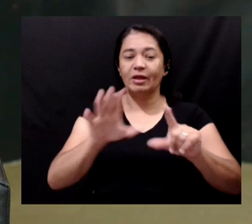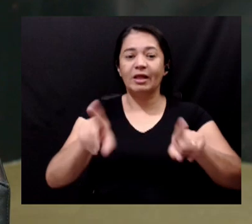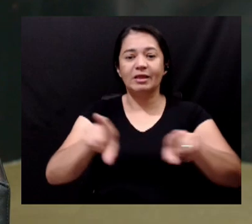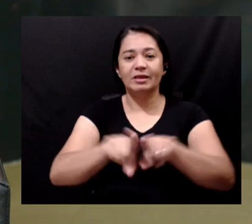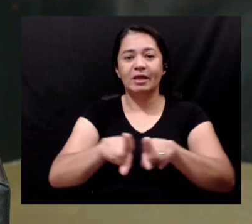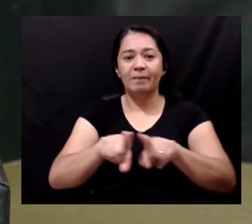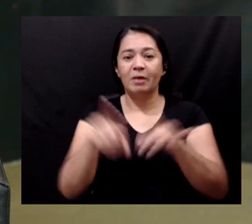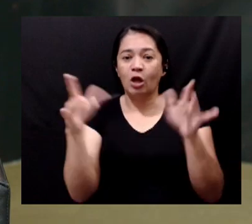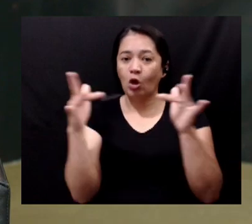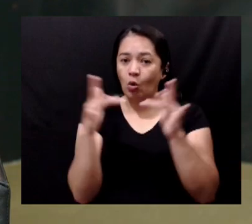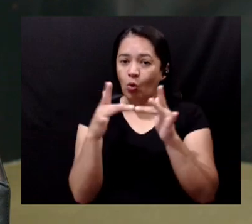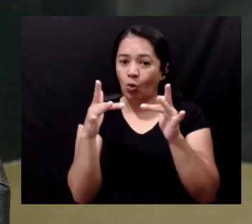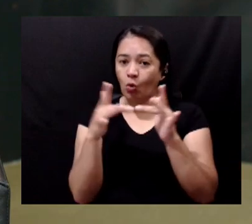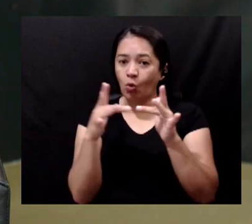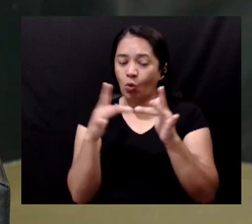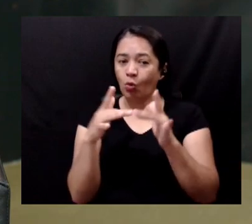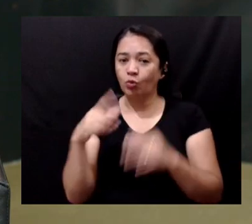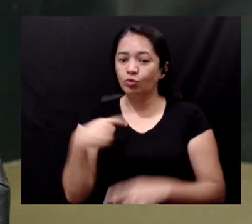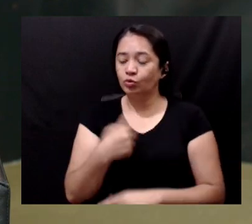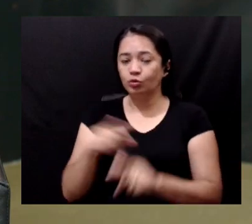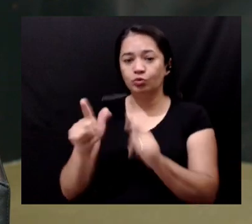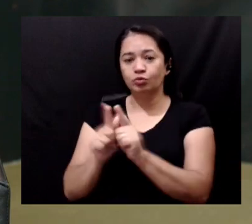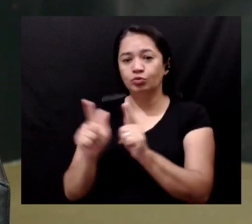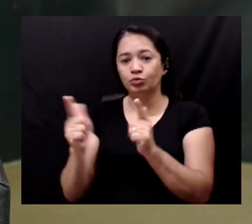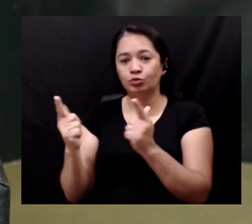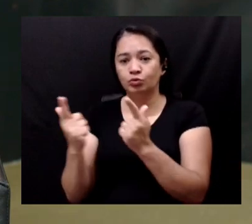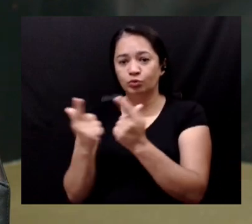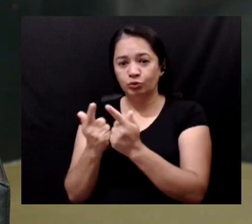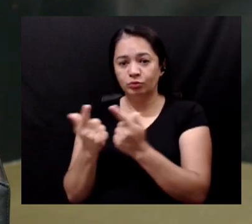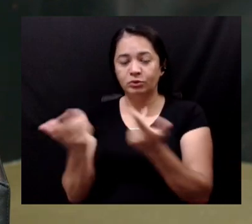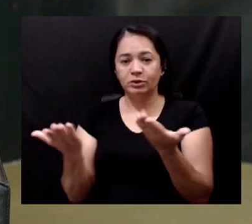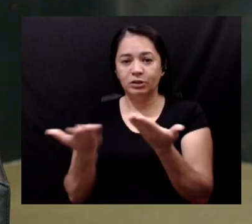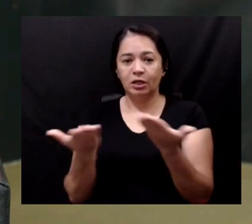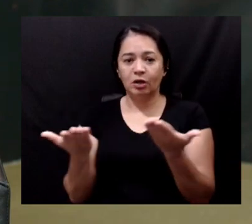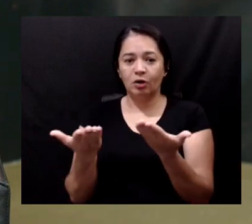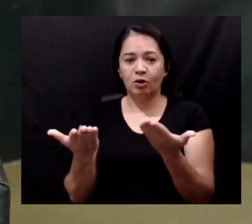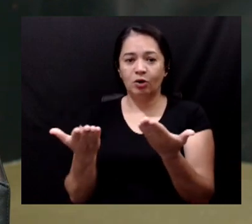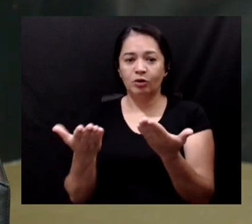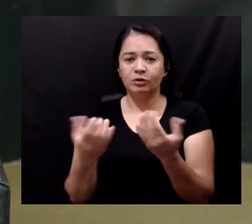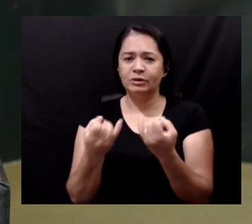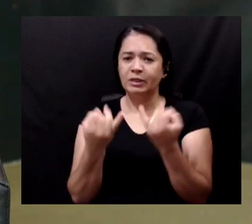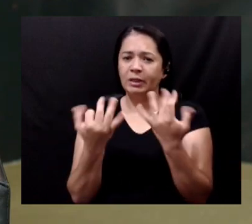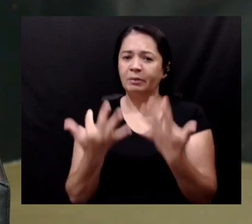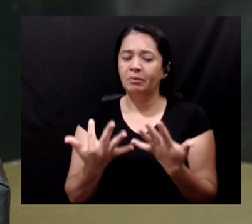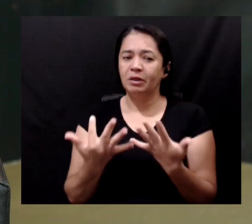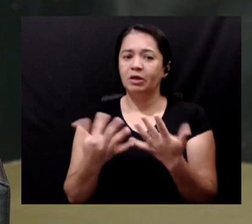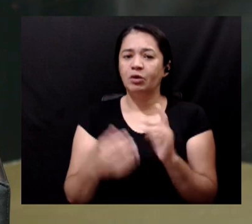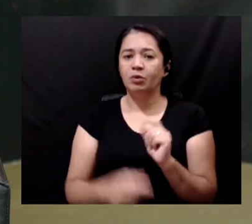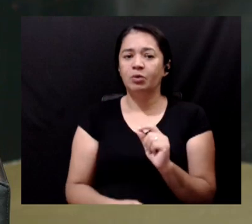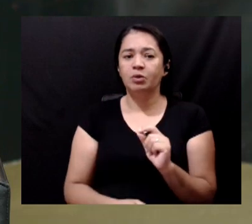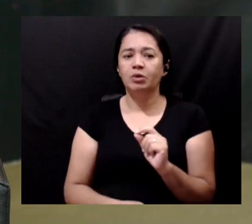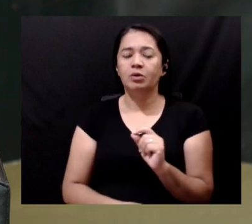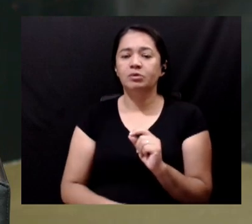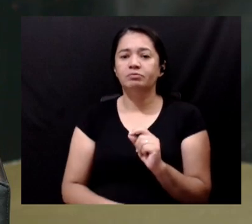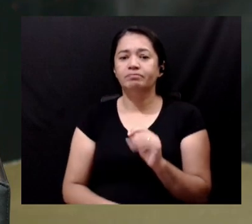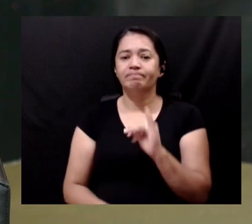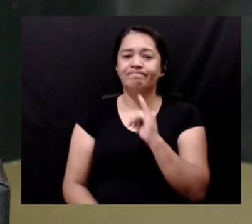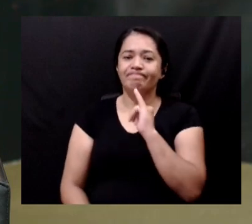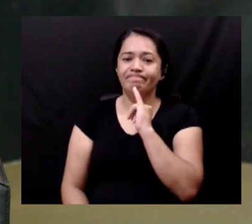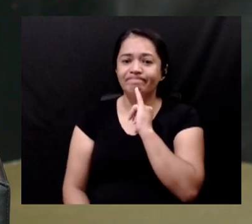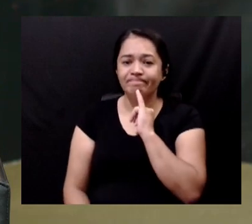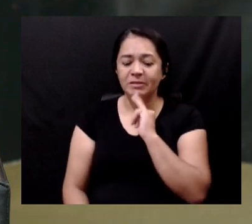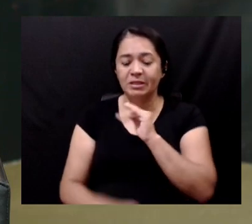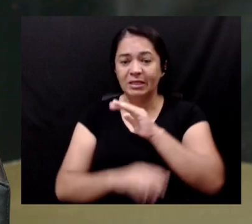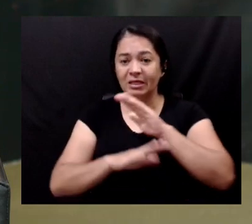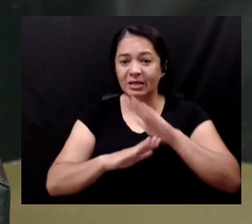nossa produção. E agora a gente fala que, infelizmente, após 2 crianças morrerem, né,